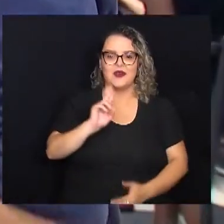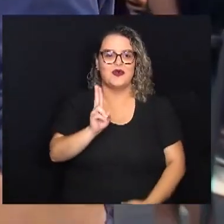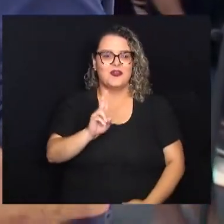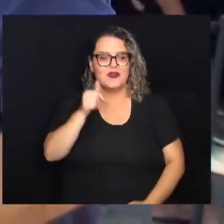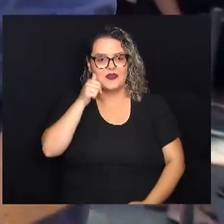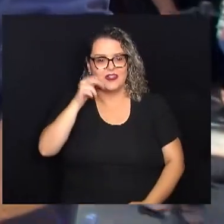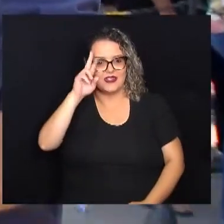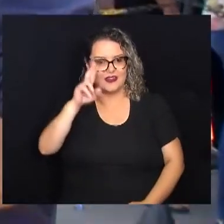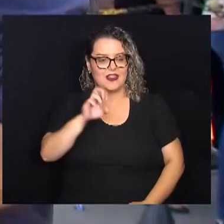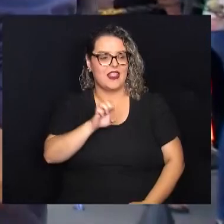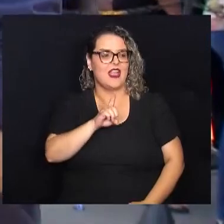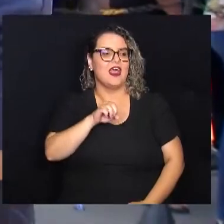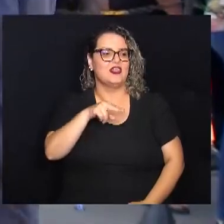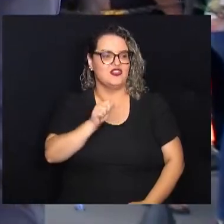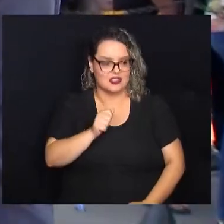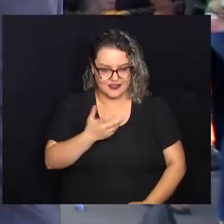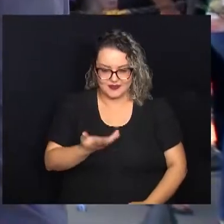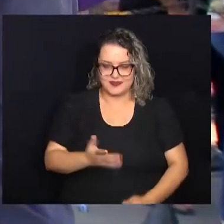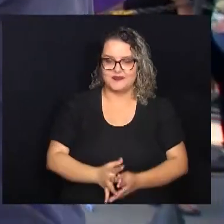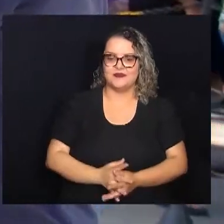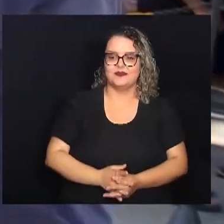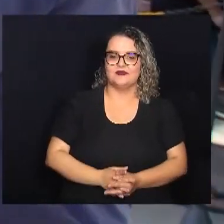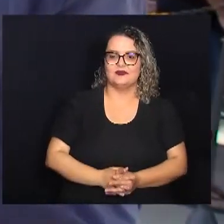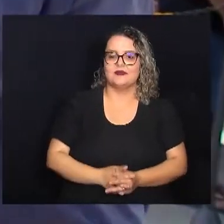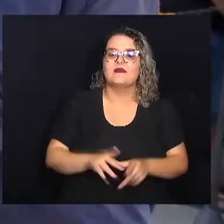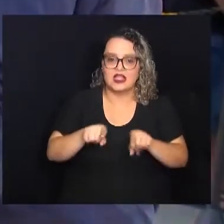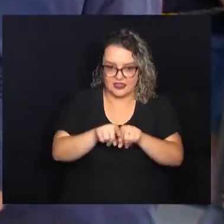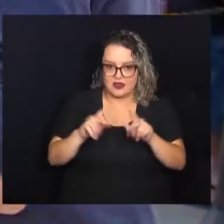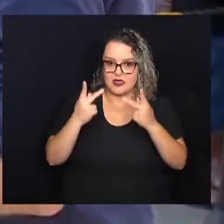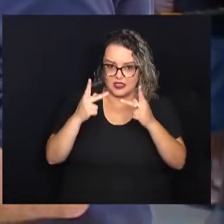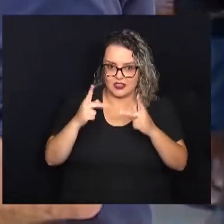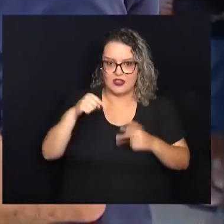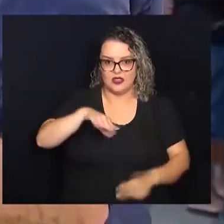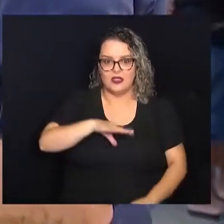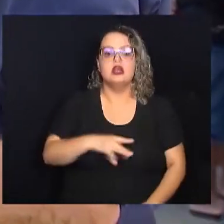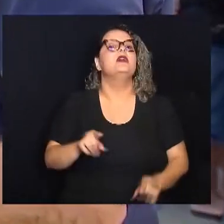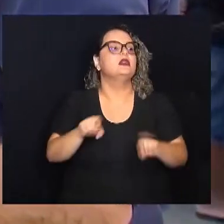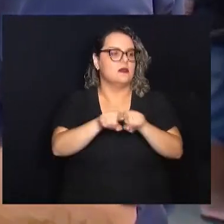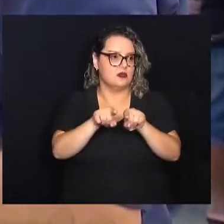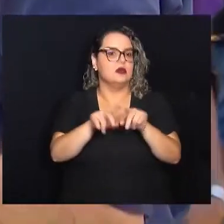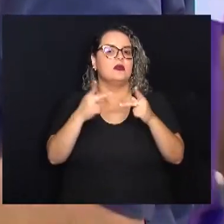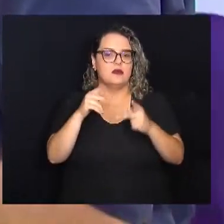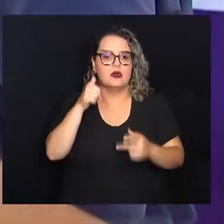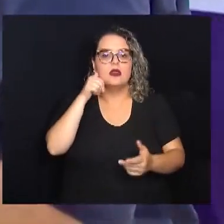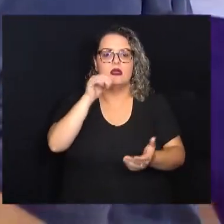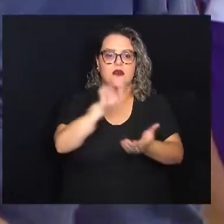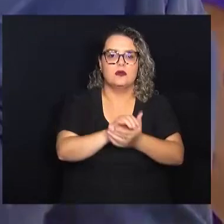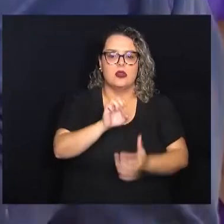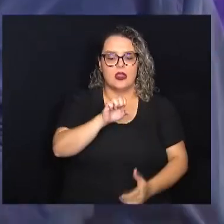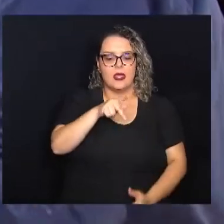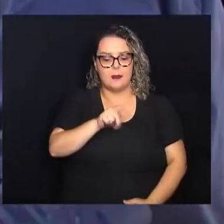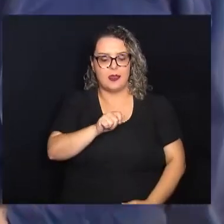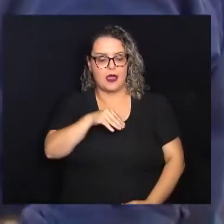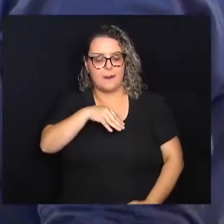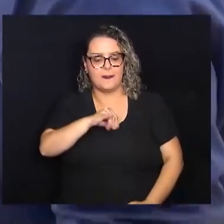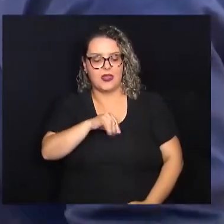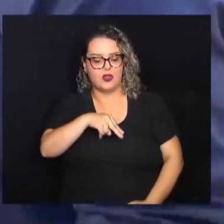Meu nome é Edna. Também de Hortolândia ou aqui de Campinas? De Hortolândia, esposa de Epaminondas, isso. Como foi o